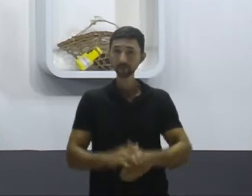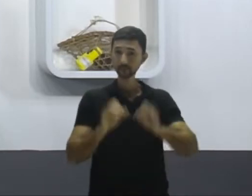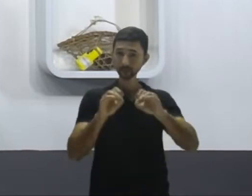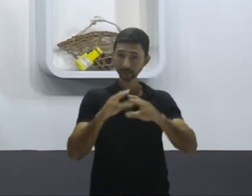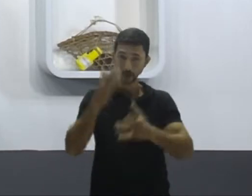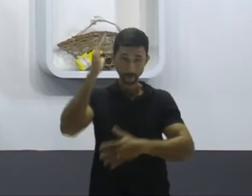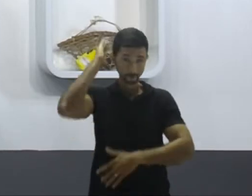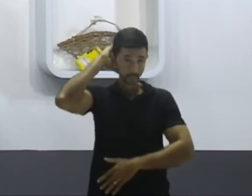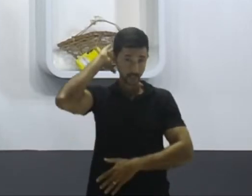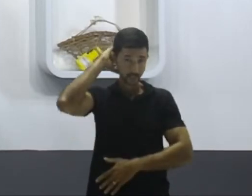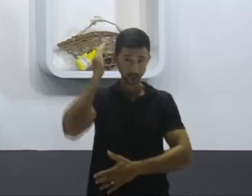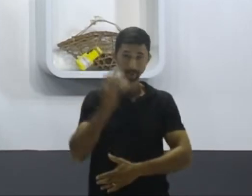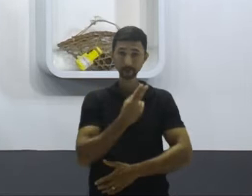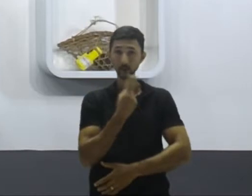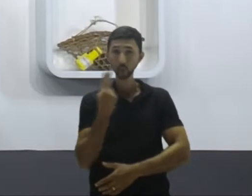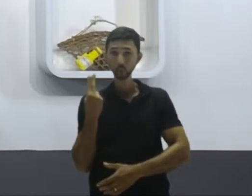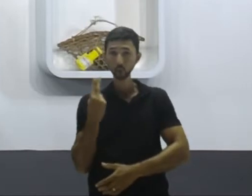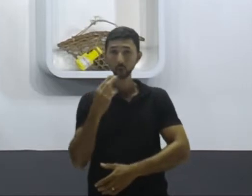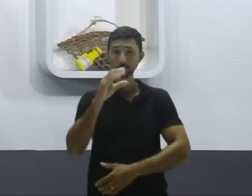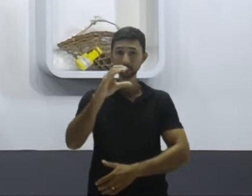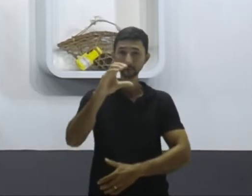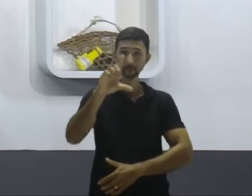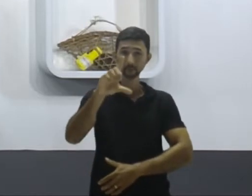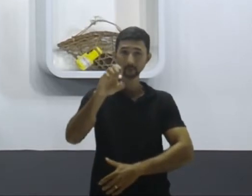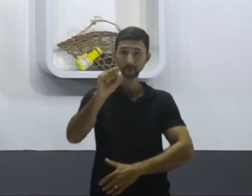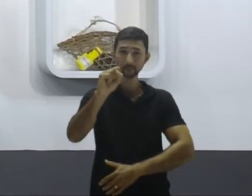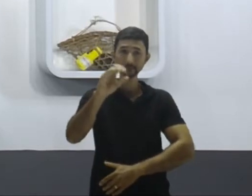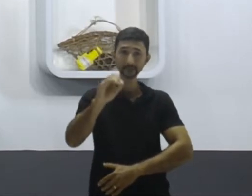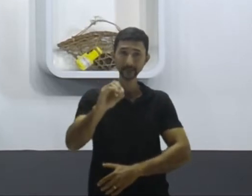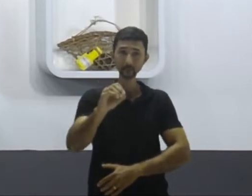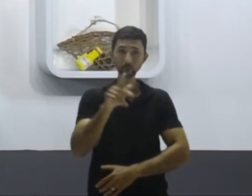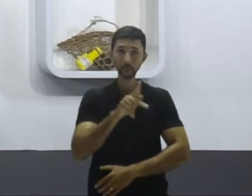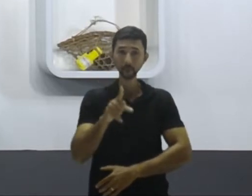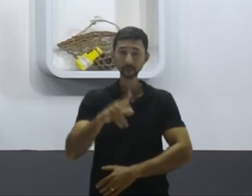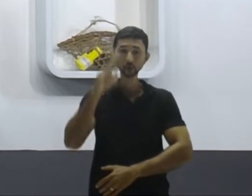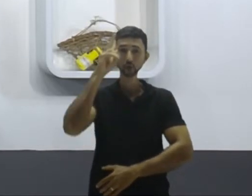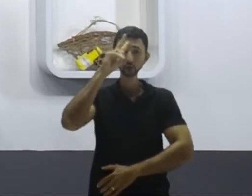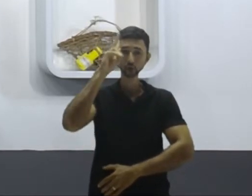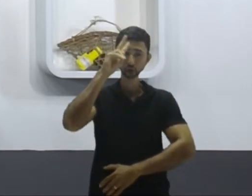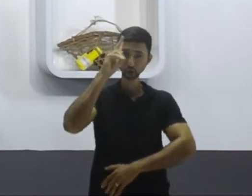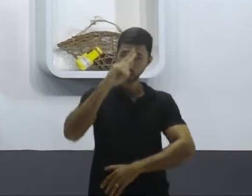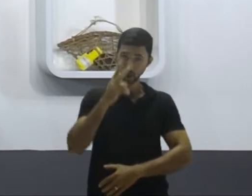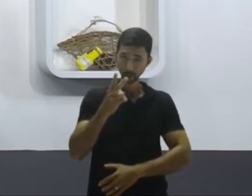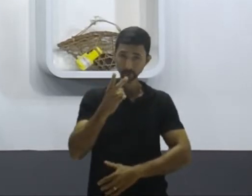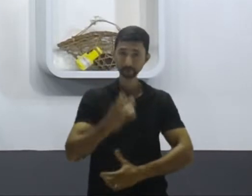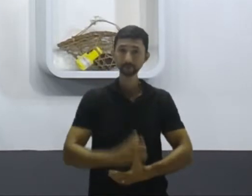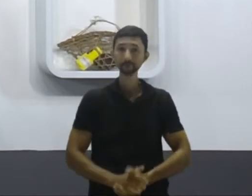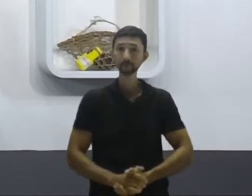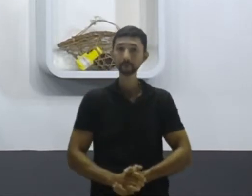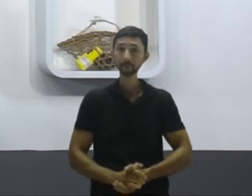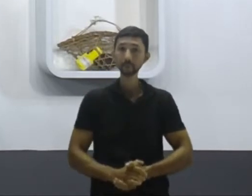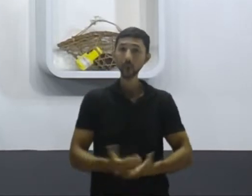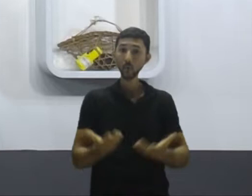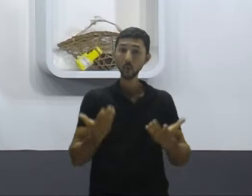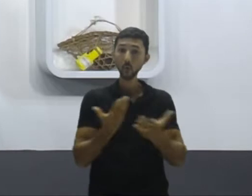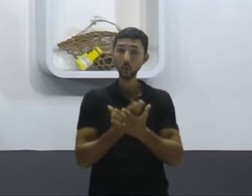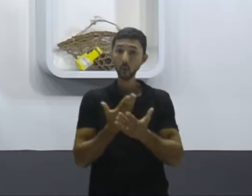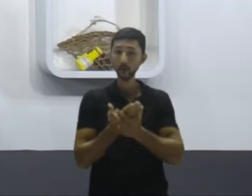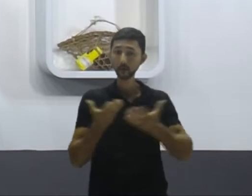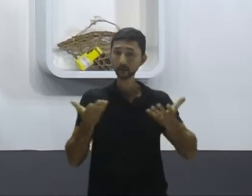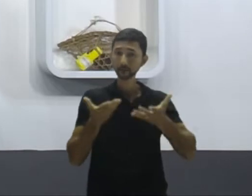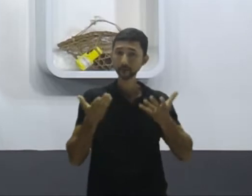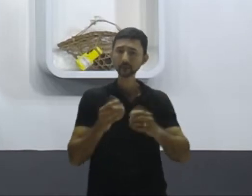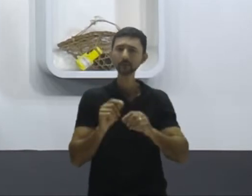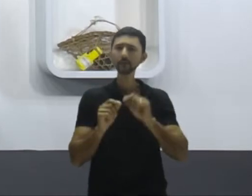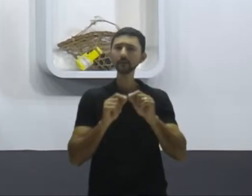Belém. Me chamo Celso Oliveira, sou professor de História da Rede Municipal de Ensino e a nossa aula de hoje